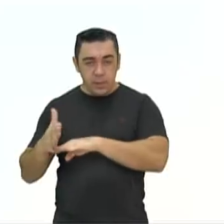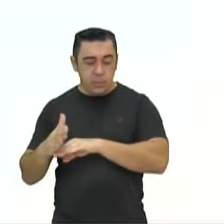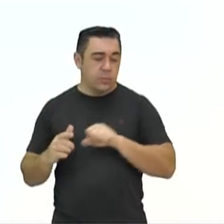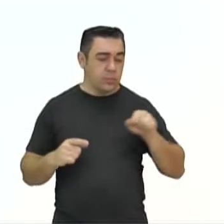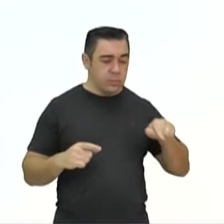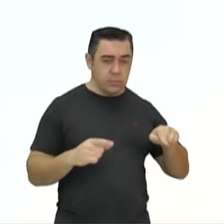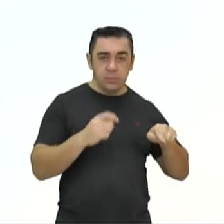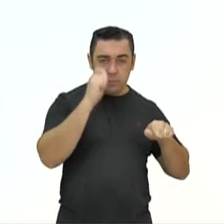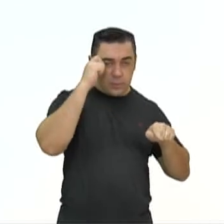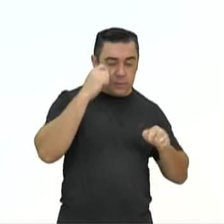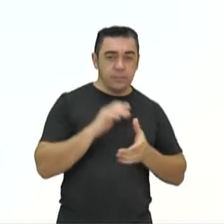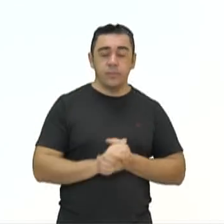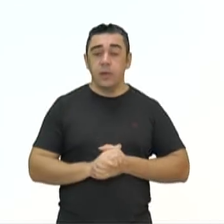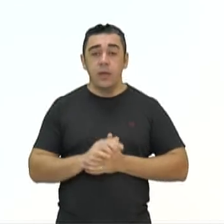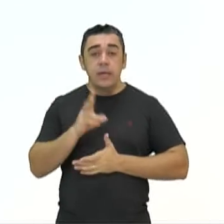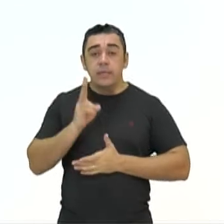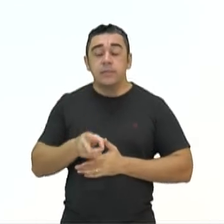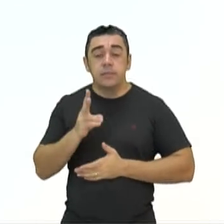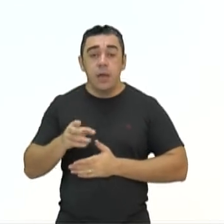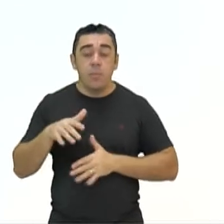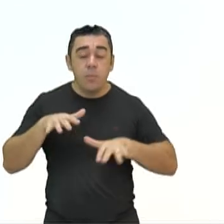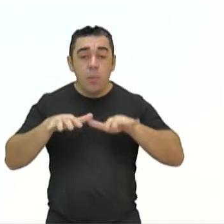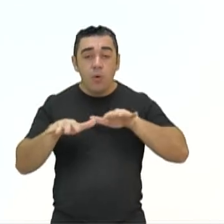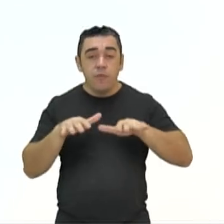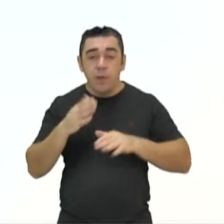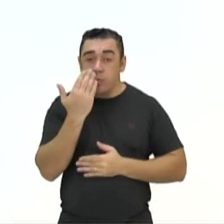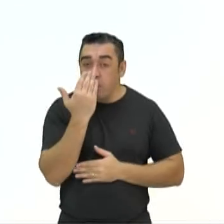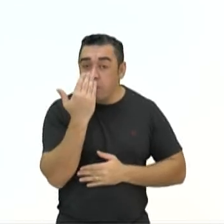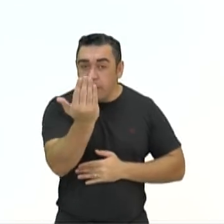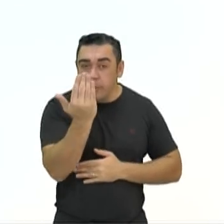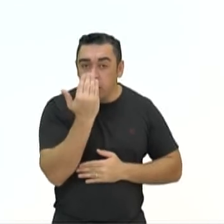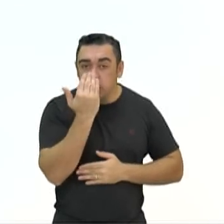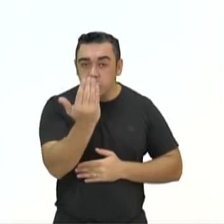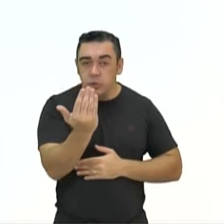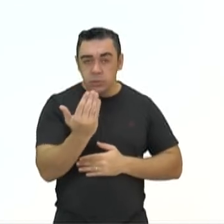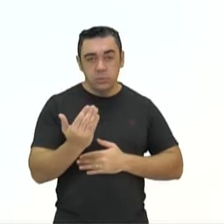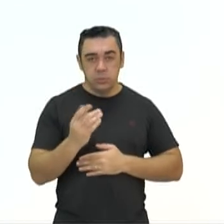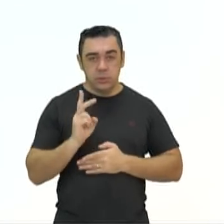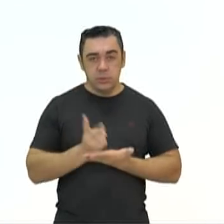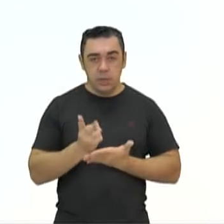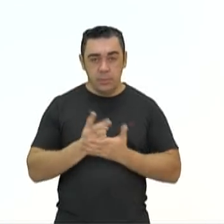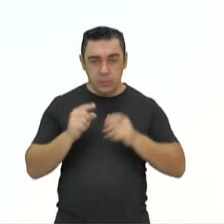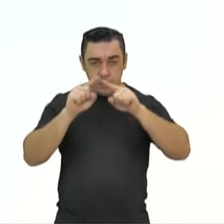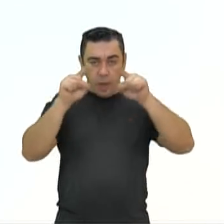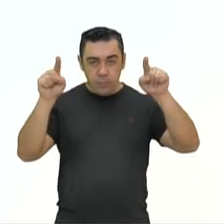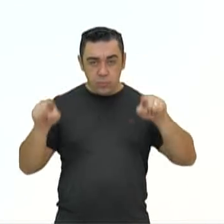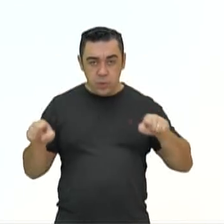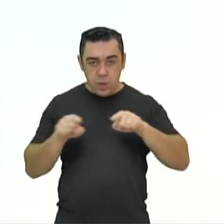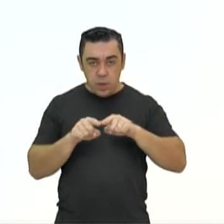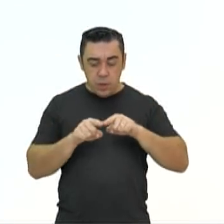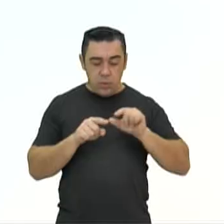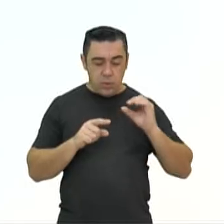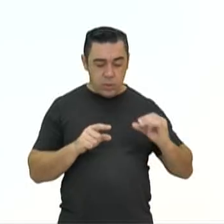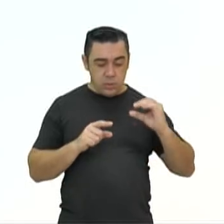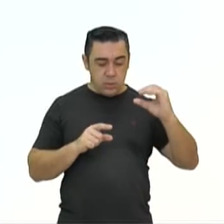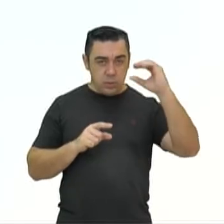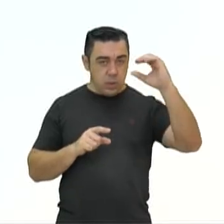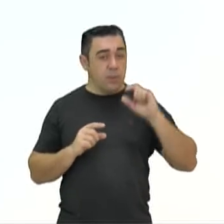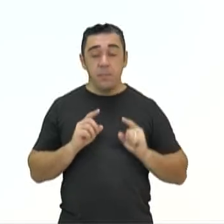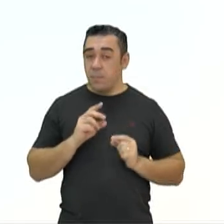pela vertical, só para frente, só para frente. Pensa lá no tabuleiro, olha o teu tabuleiro que você já desenhou aí, ele só vai andar para